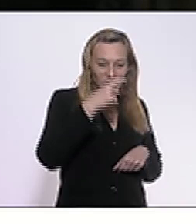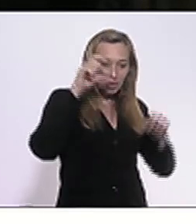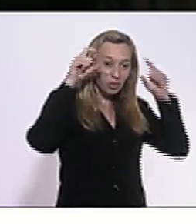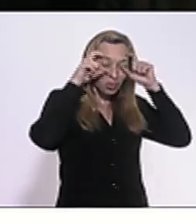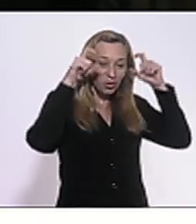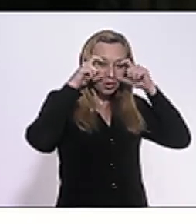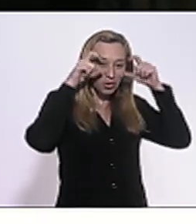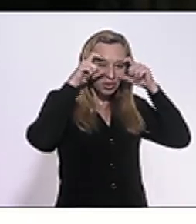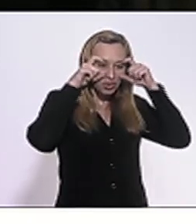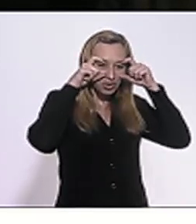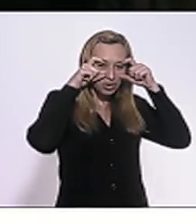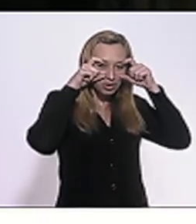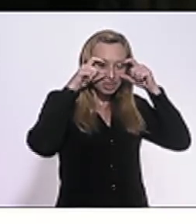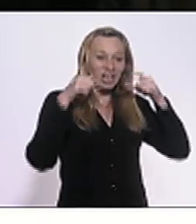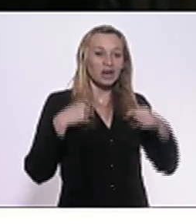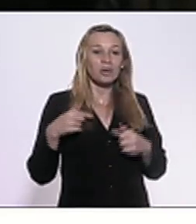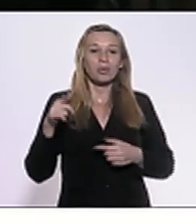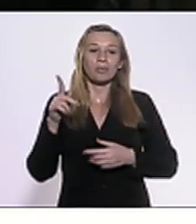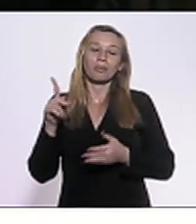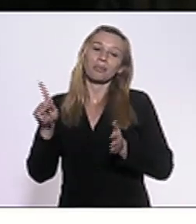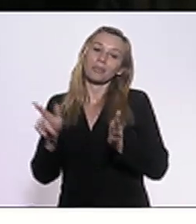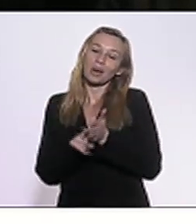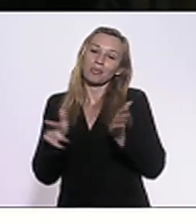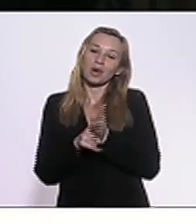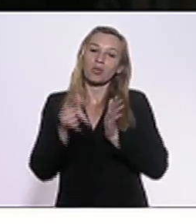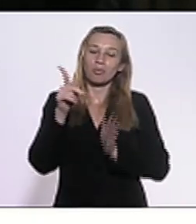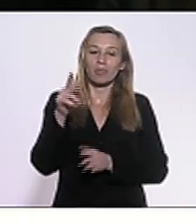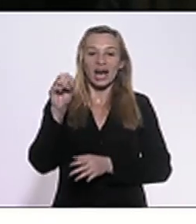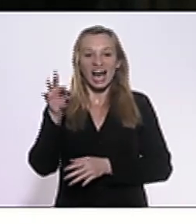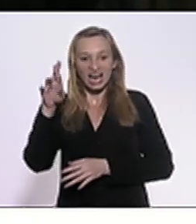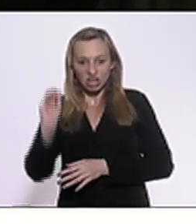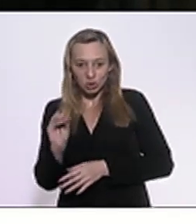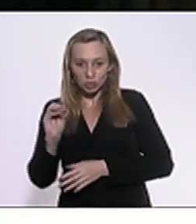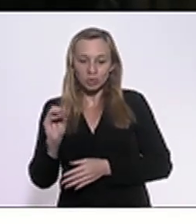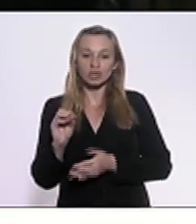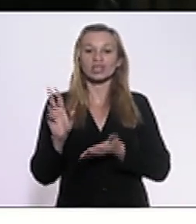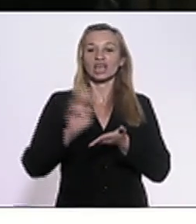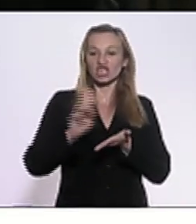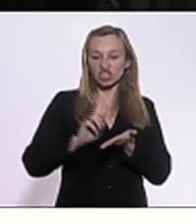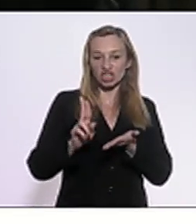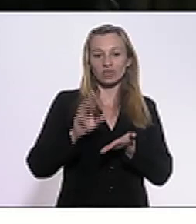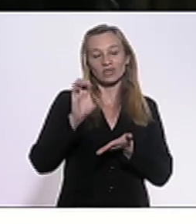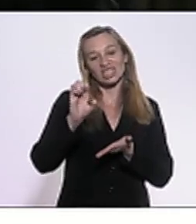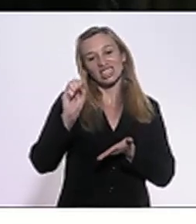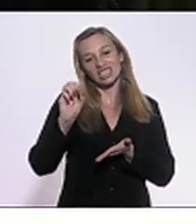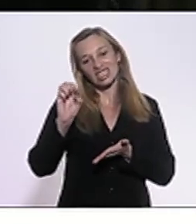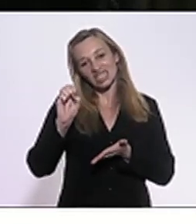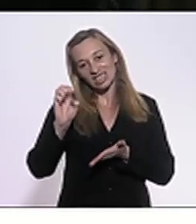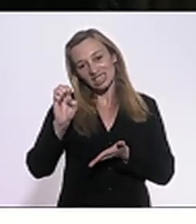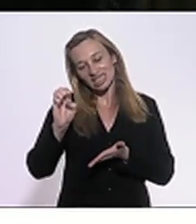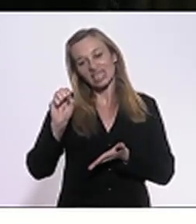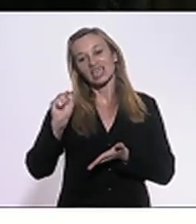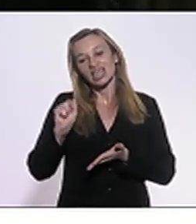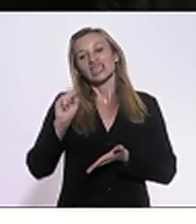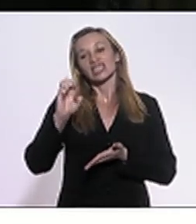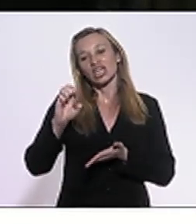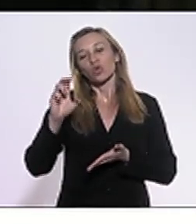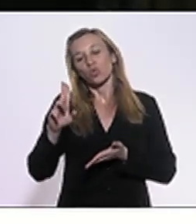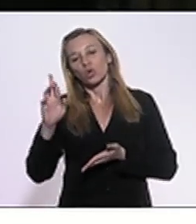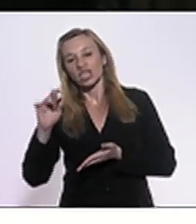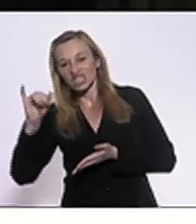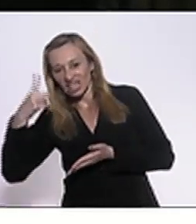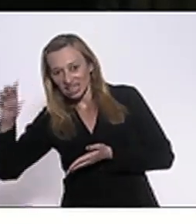mesa que eu levei para casa. Está escrito em cima assim, securitização, que foi um documento,